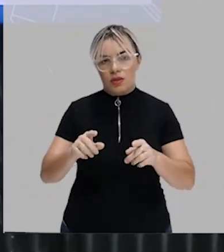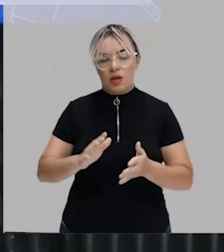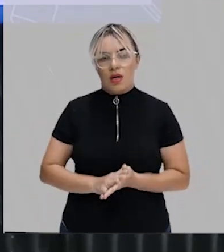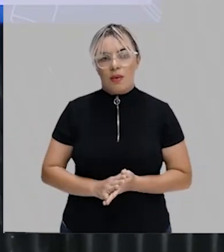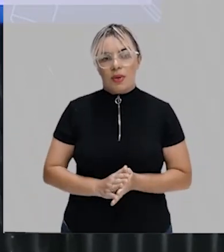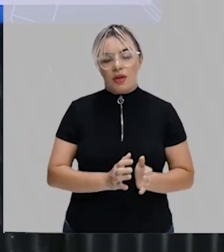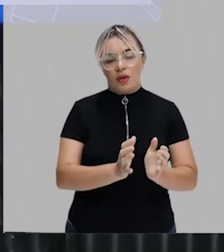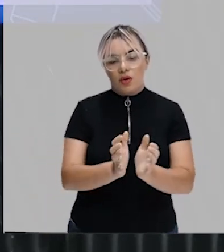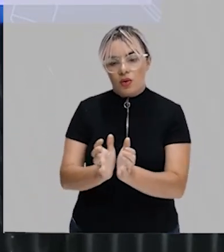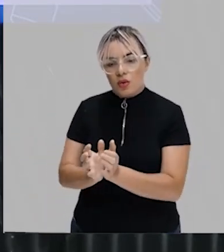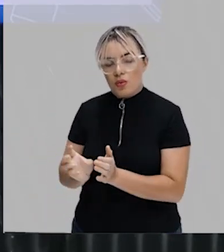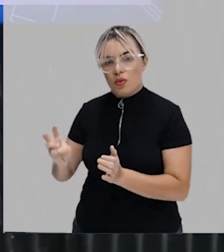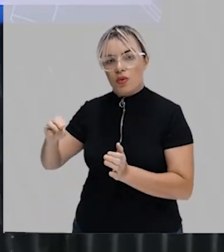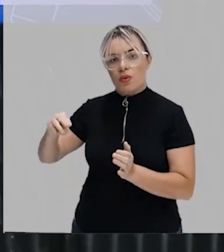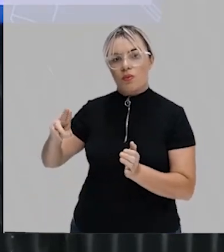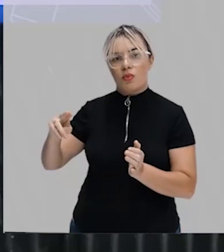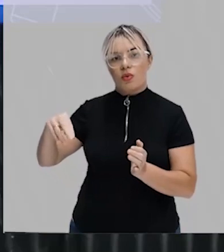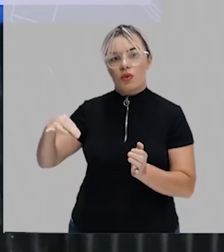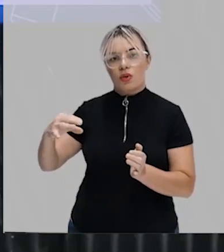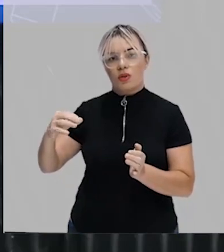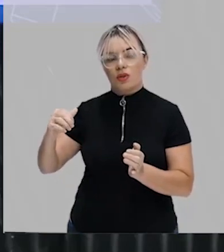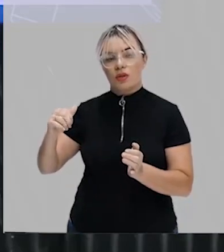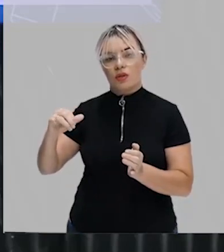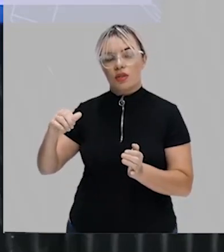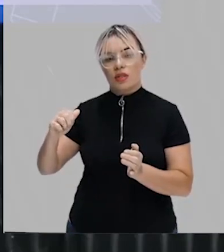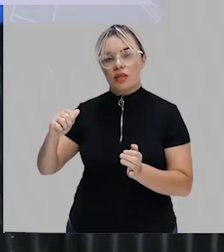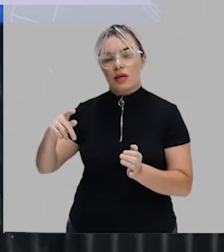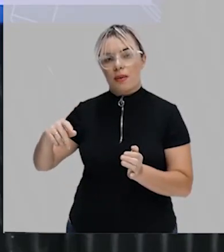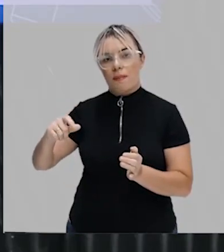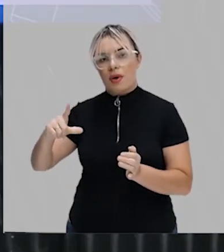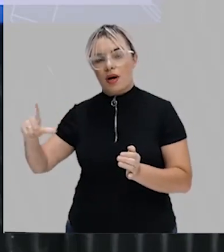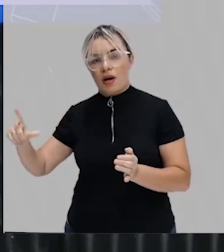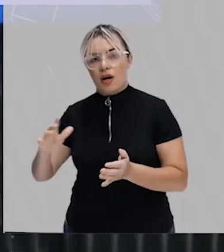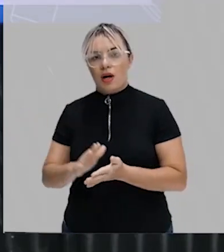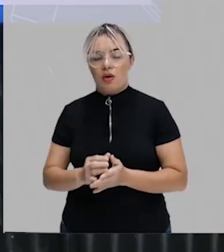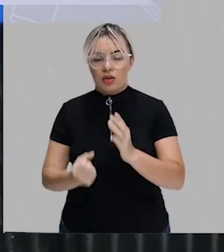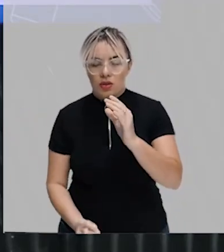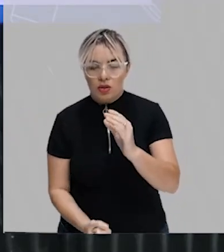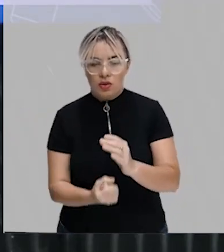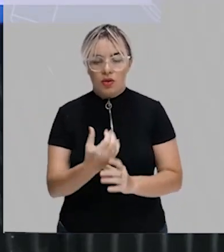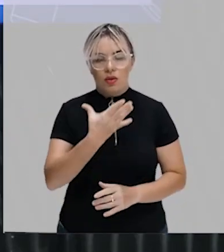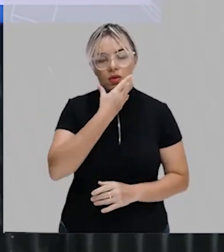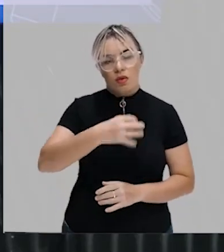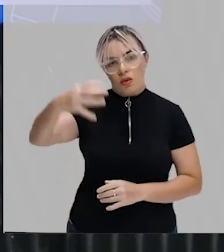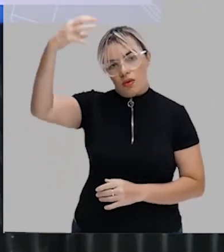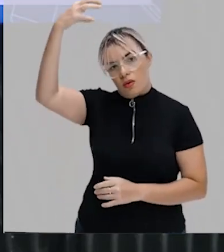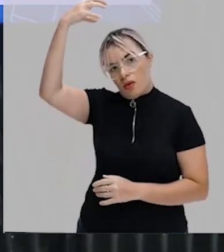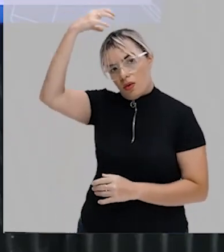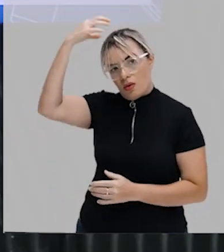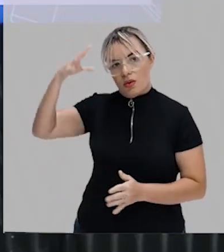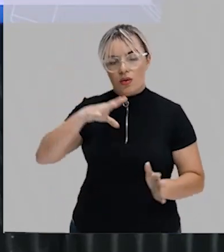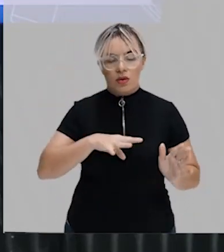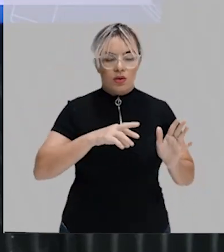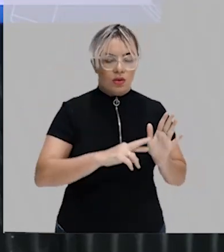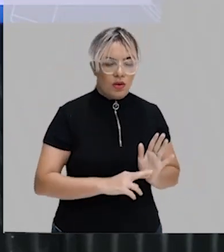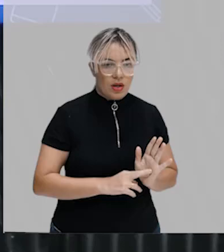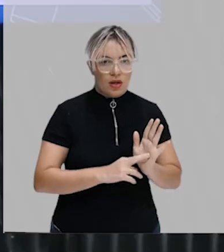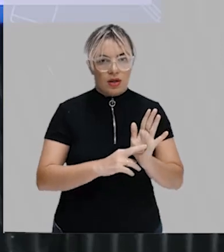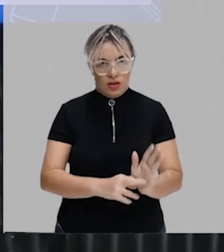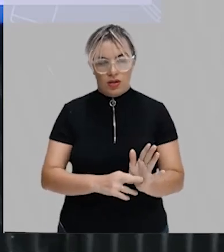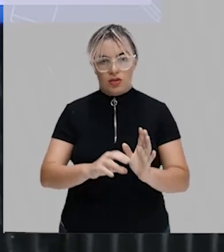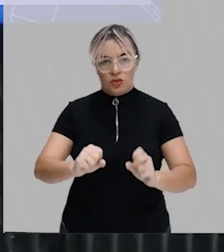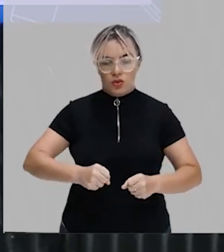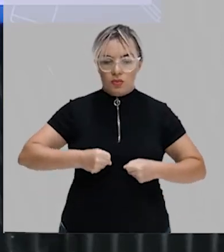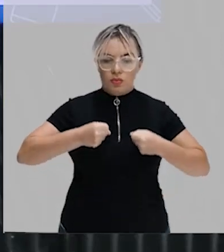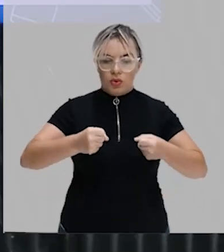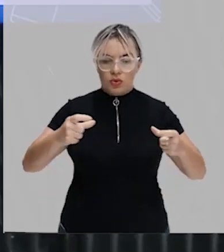municipais, que foram criadas pela coroa, mas que representam o poder local. E